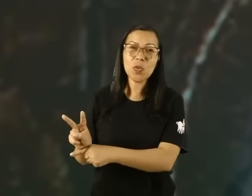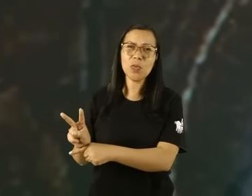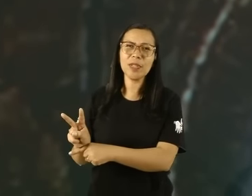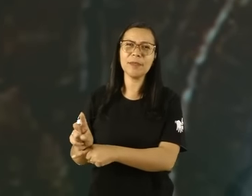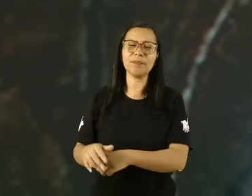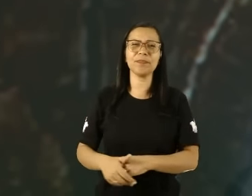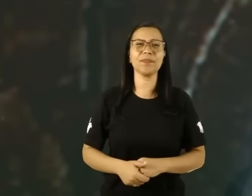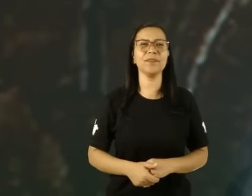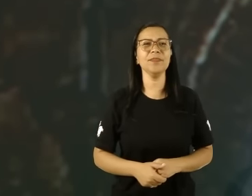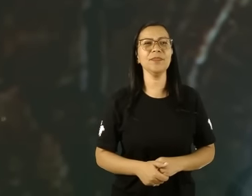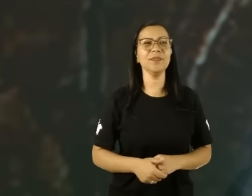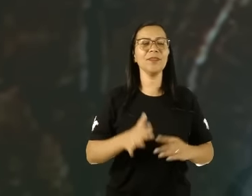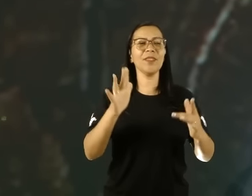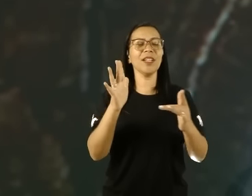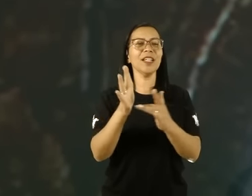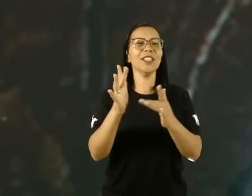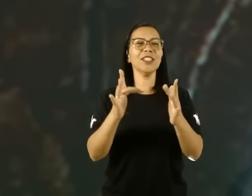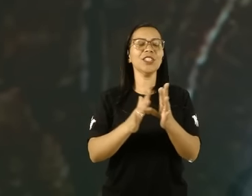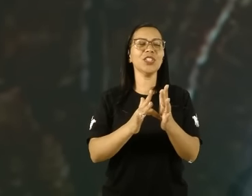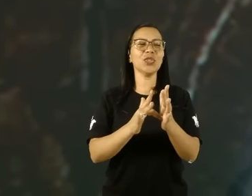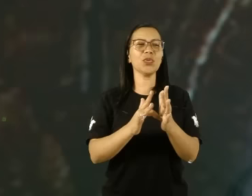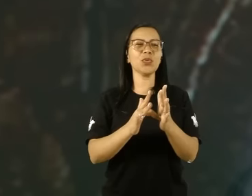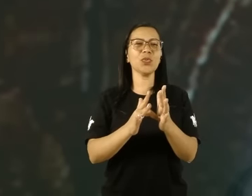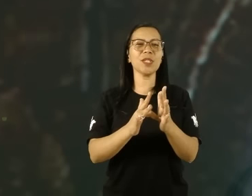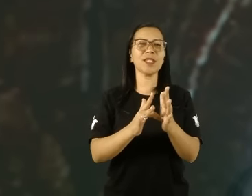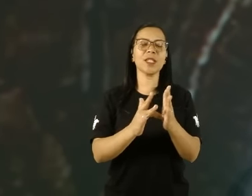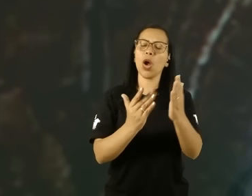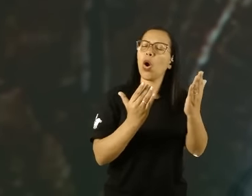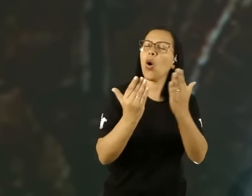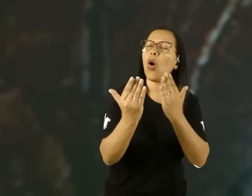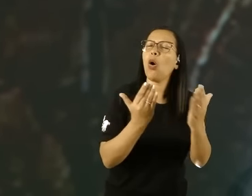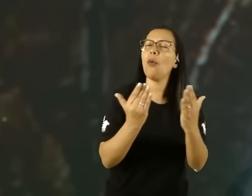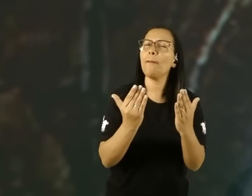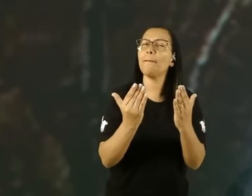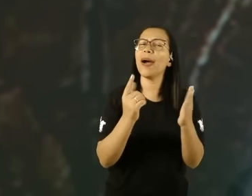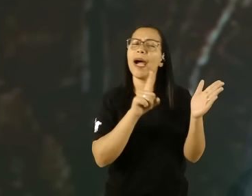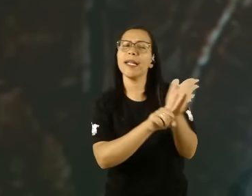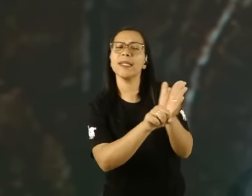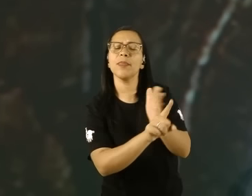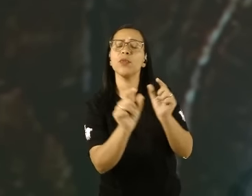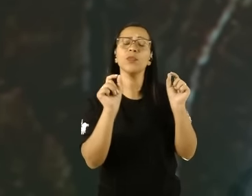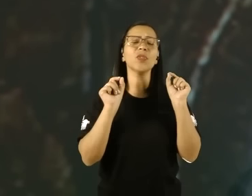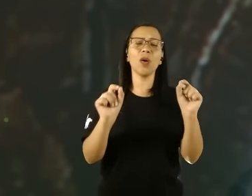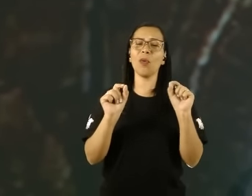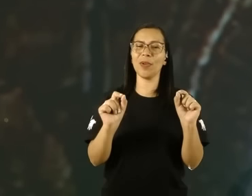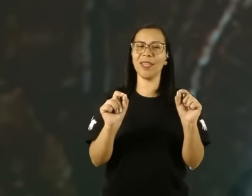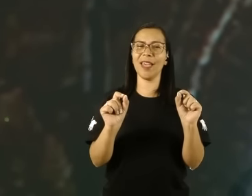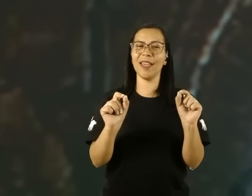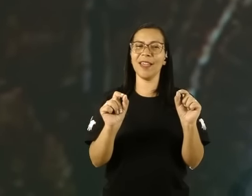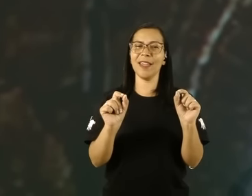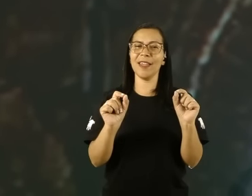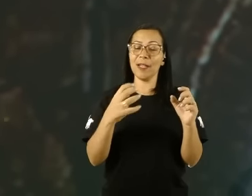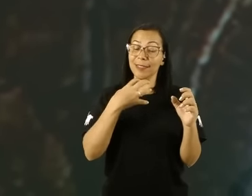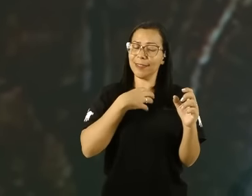olha, eu estou devolvendo o teu chamado, eu estou devolvendo o teu ministério, eu estou devolvendo a tua carreira, eu estou devolvendo a tua dignidade, e eu não tenho raiva de